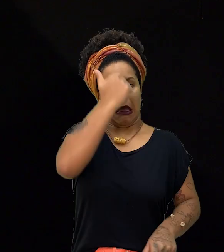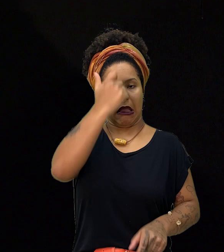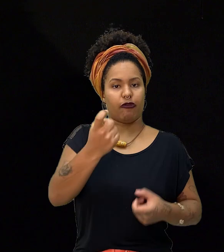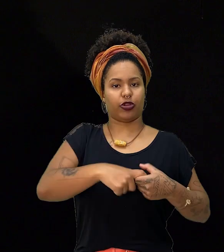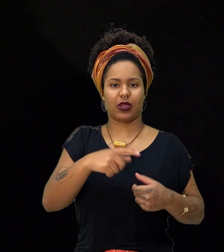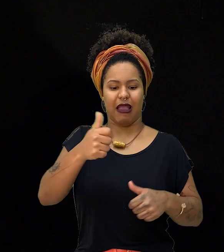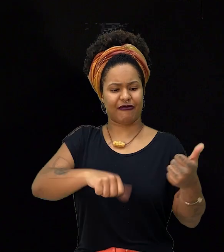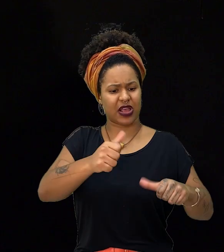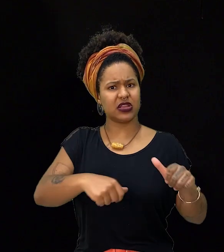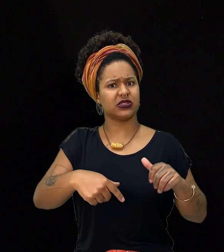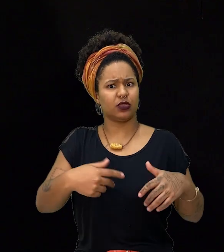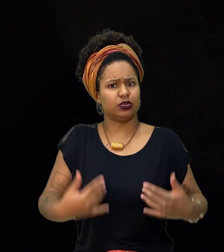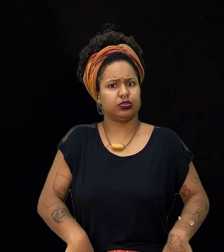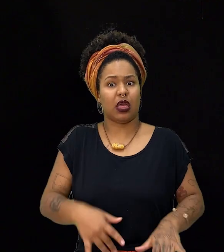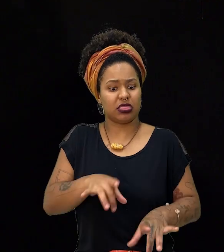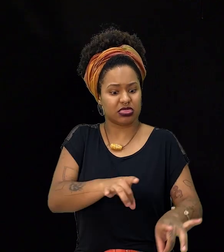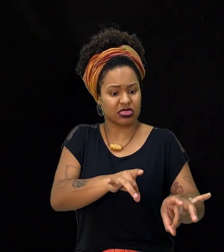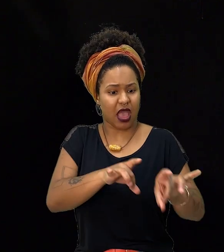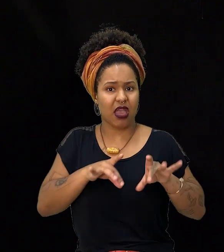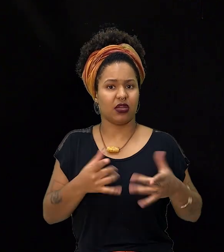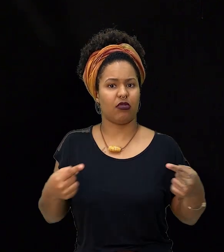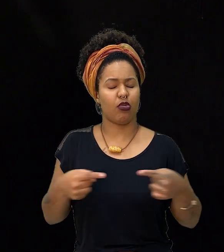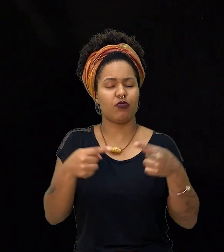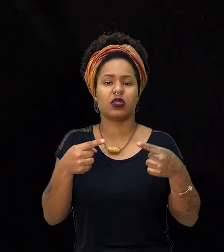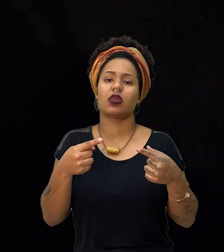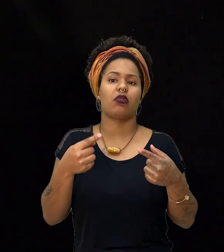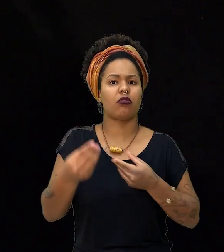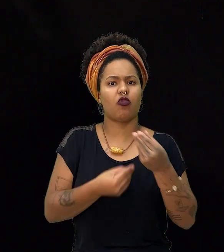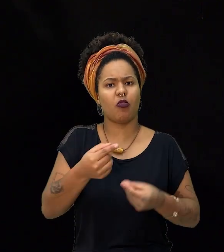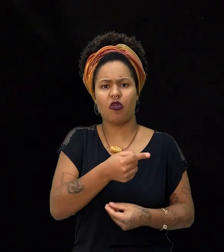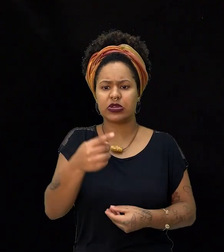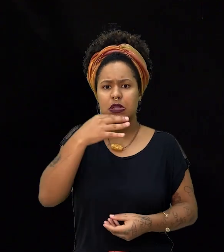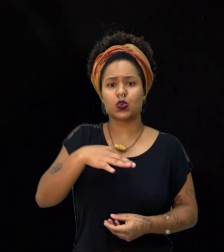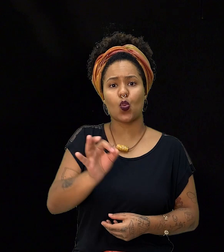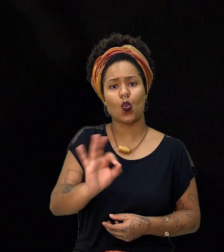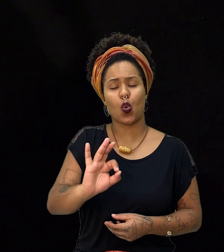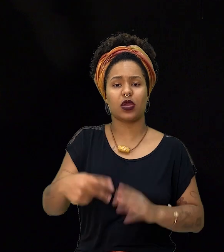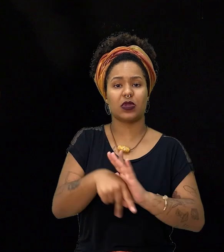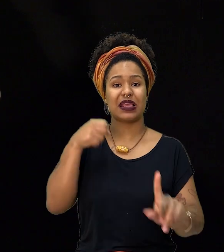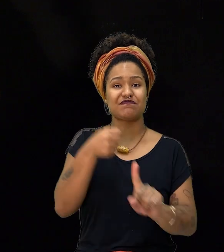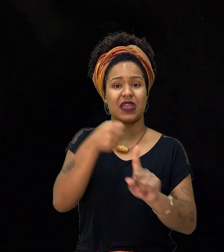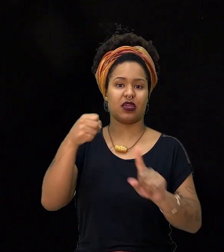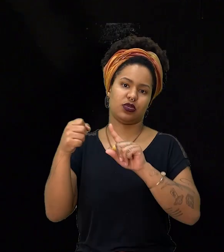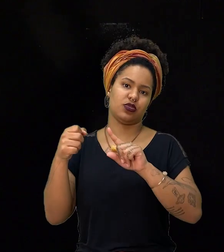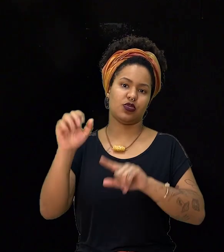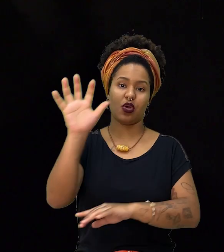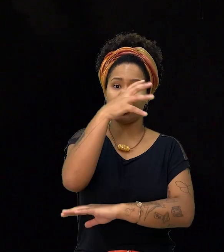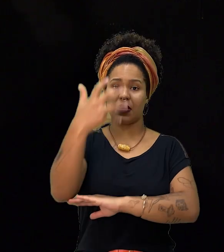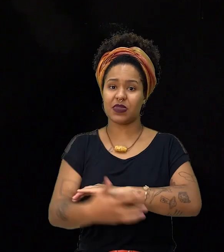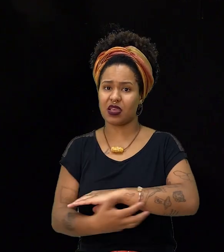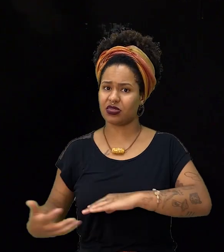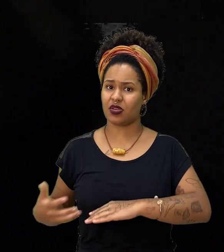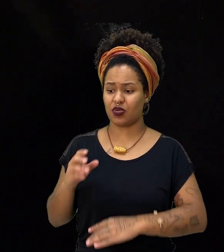que é extremamente técnica e que tem a ver com o quanto que você não conhece dos impactos ambientais. O IBAMA nem